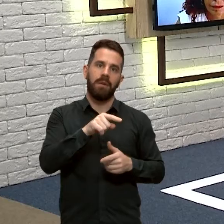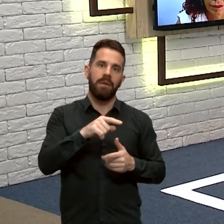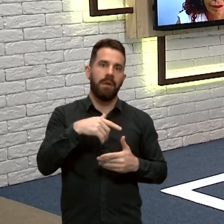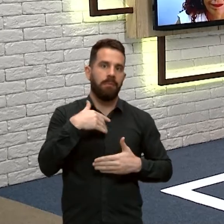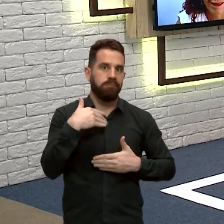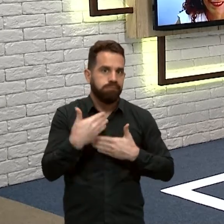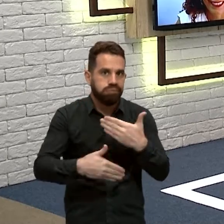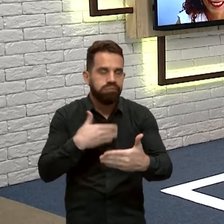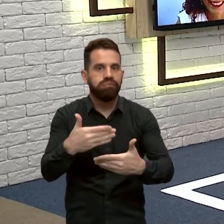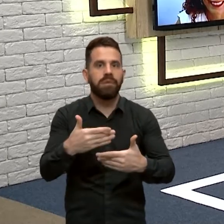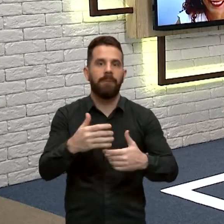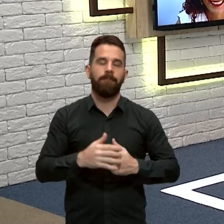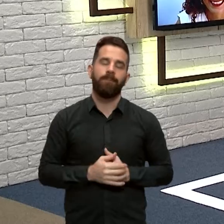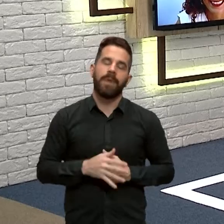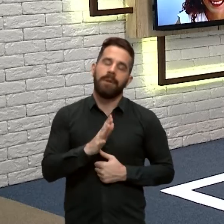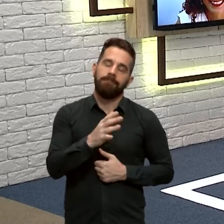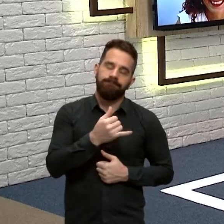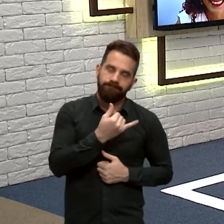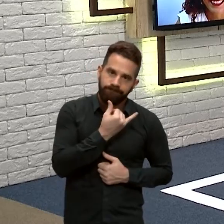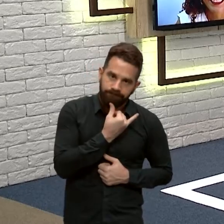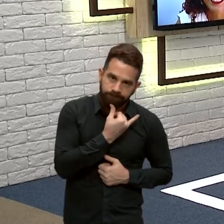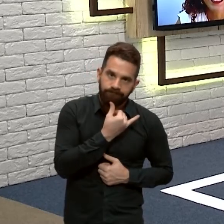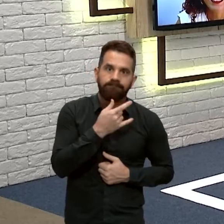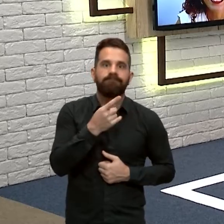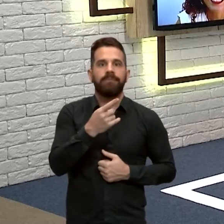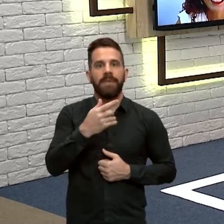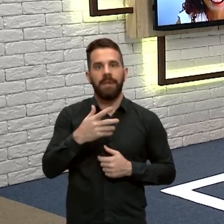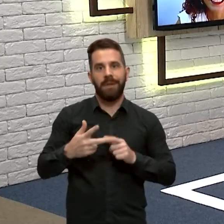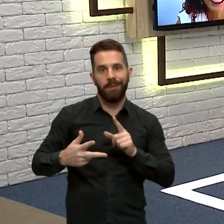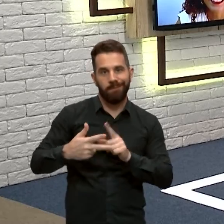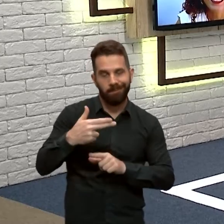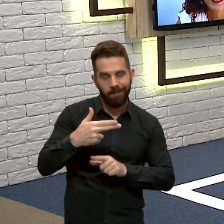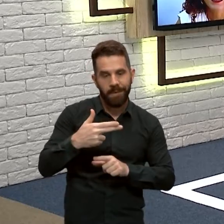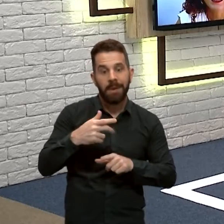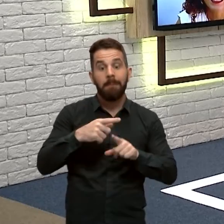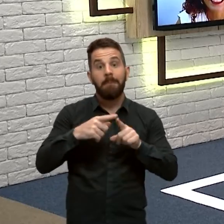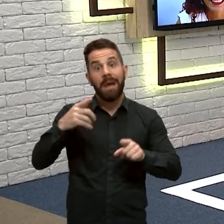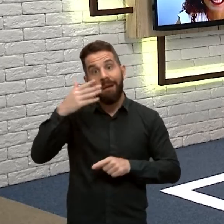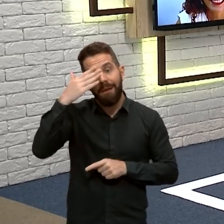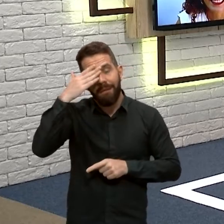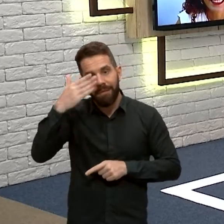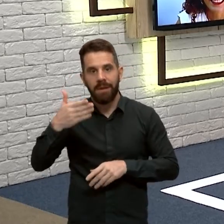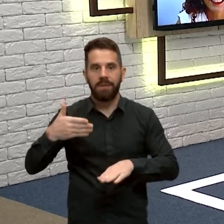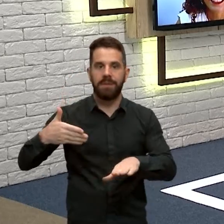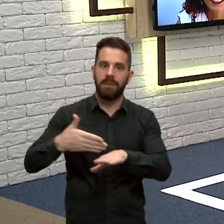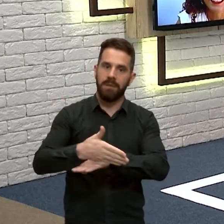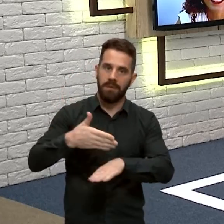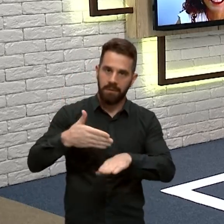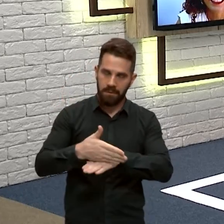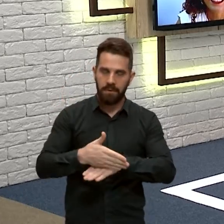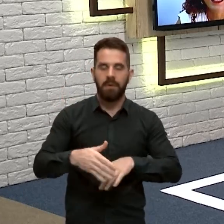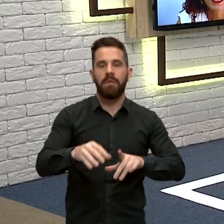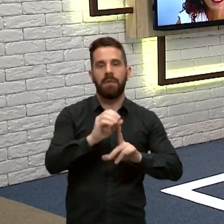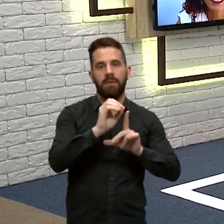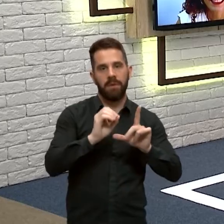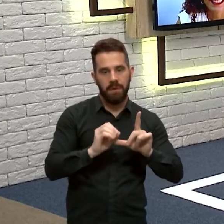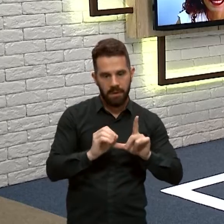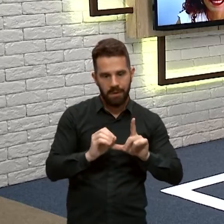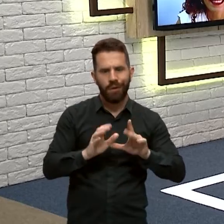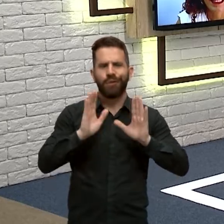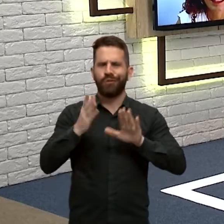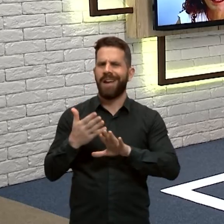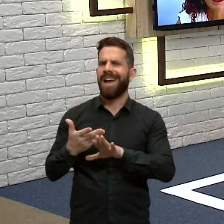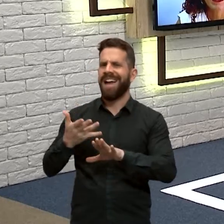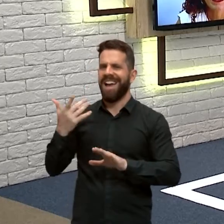castrados. Infelizmente eu vou ter que te interromper, mas queria agradecer por você ter vindo aqui mais uma vez na TV UFG. Poliana já foi entrevistada no